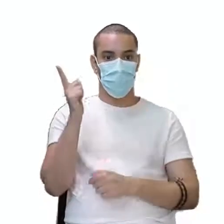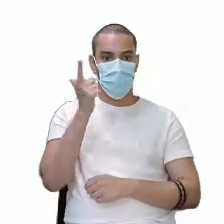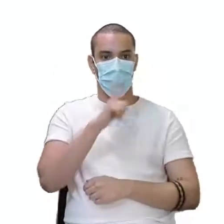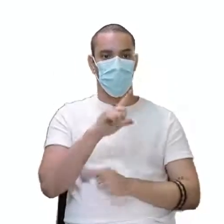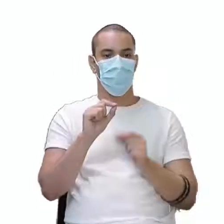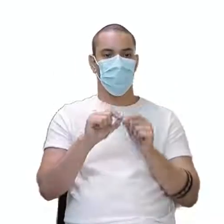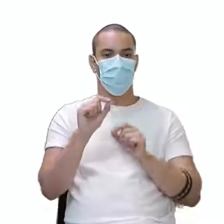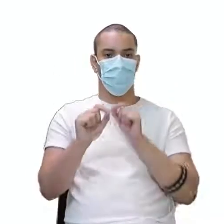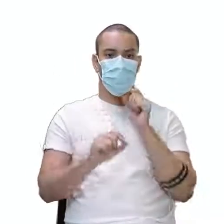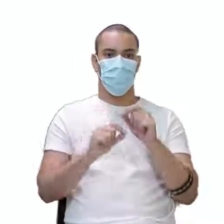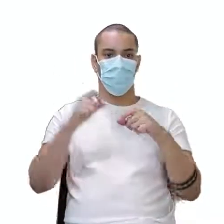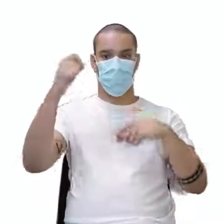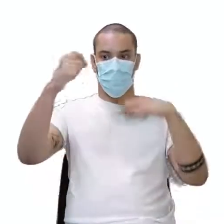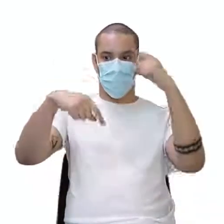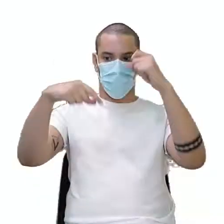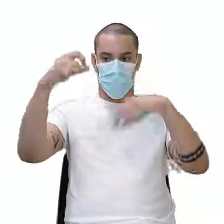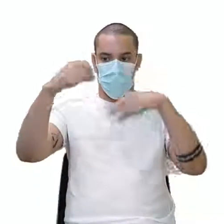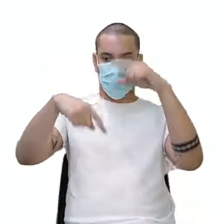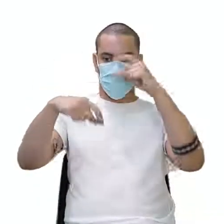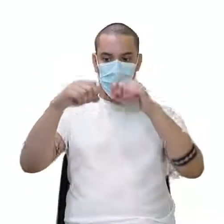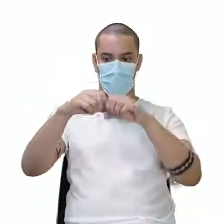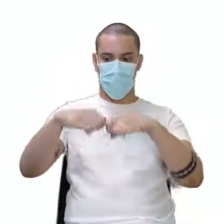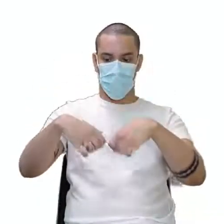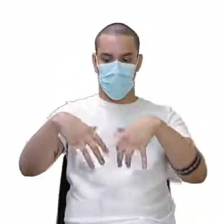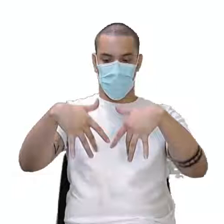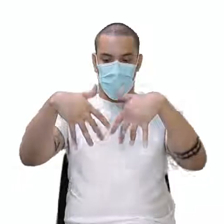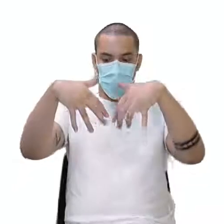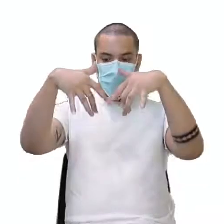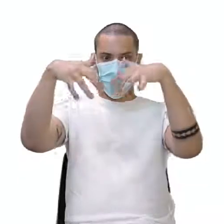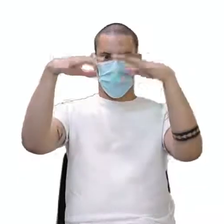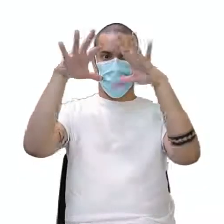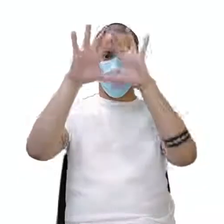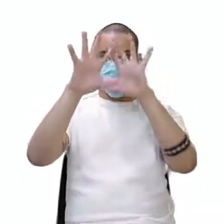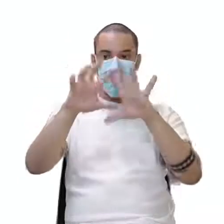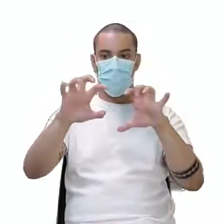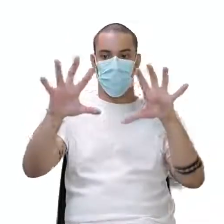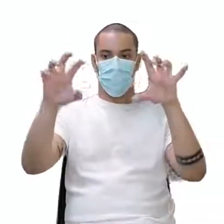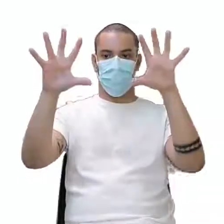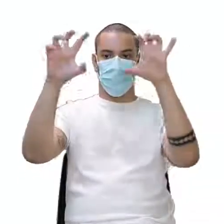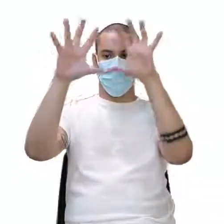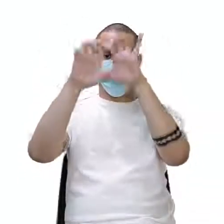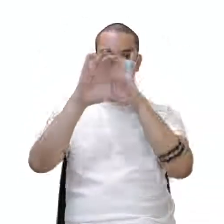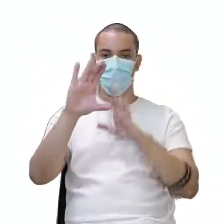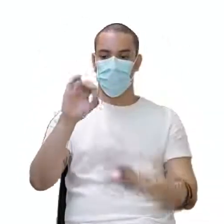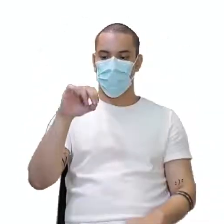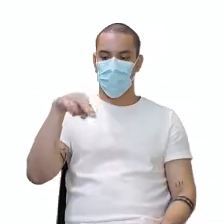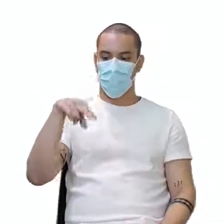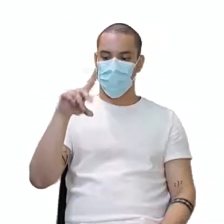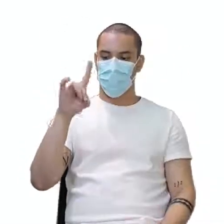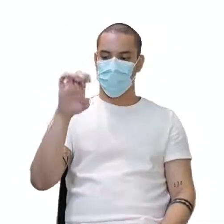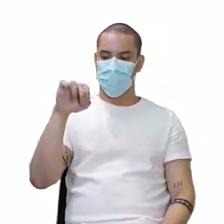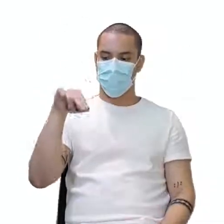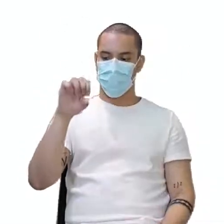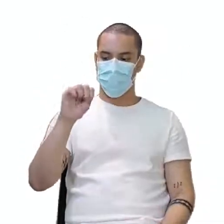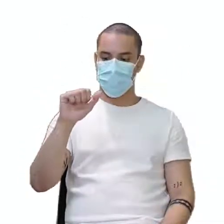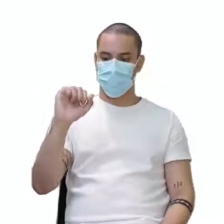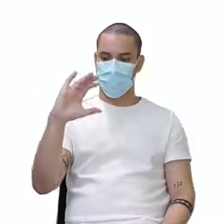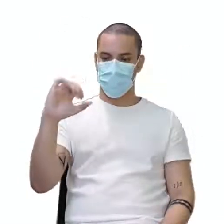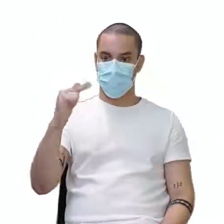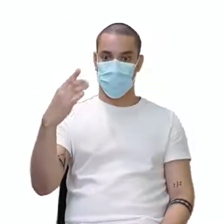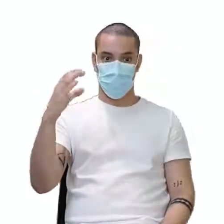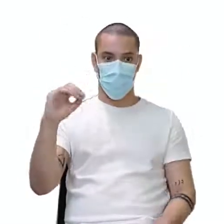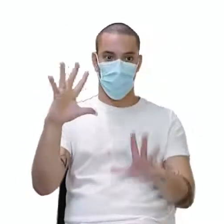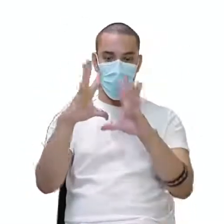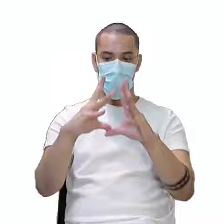de água, formando as nuvens, que é o processo de condensação. Essas nuvens vão começar